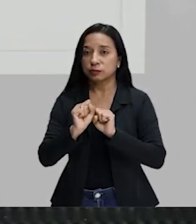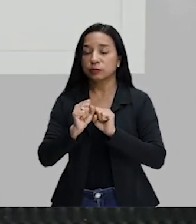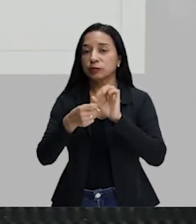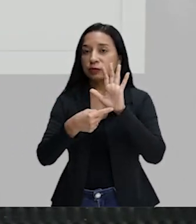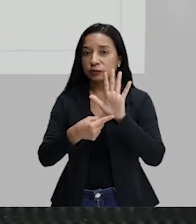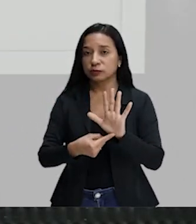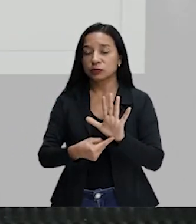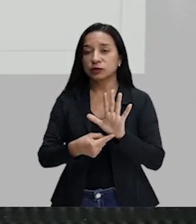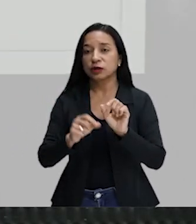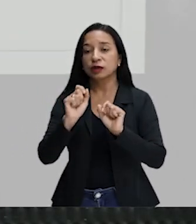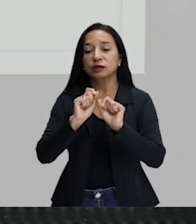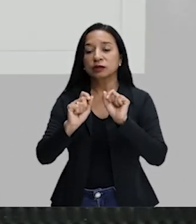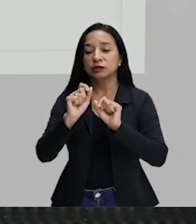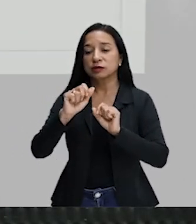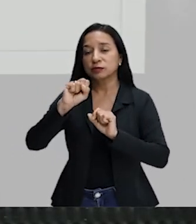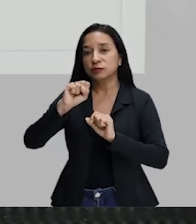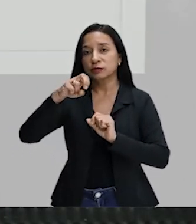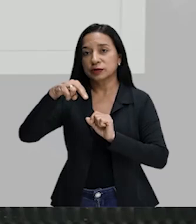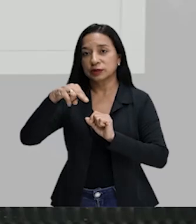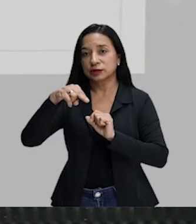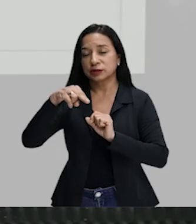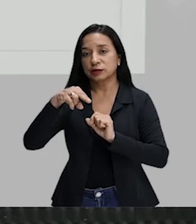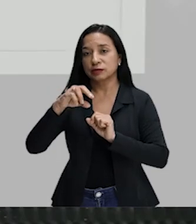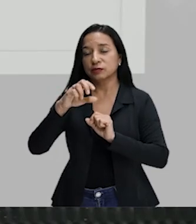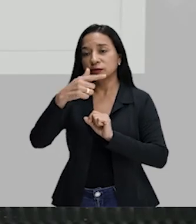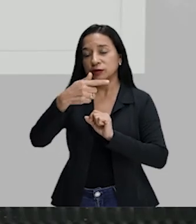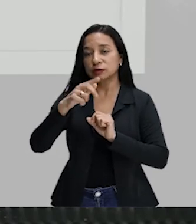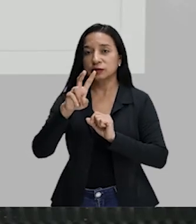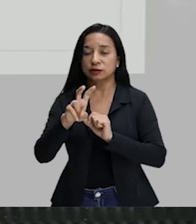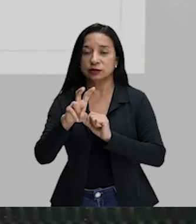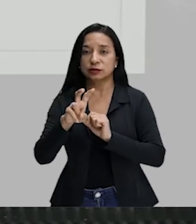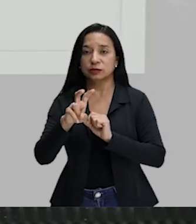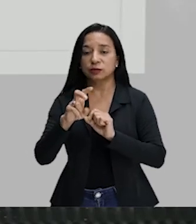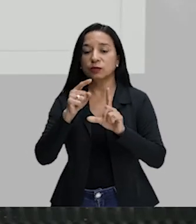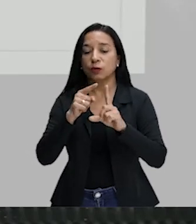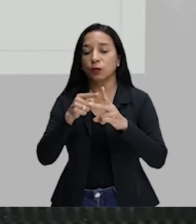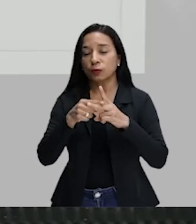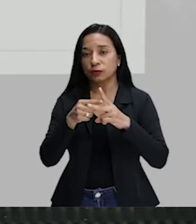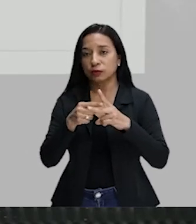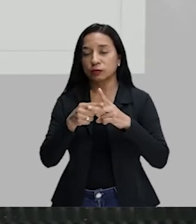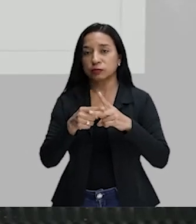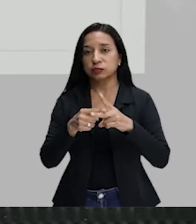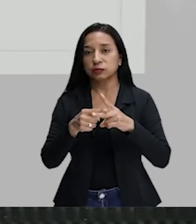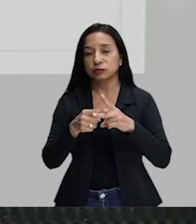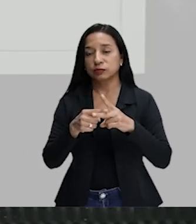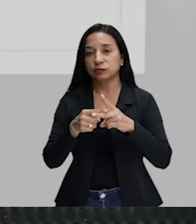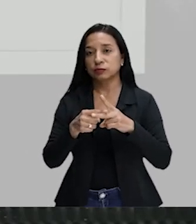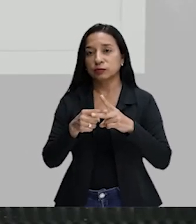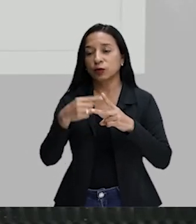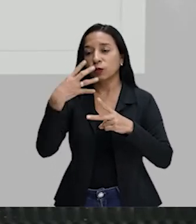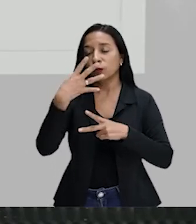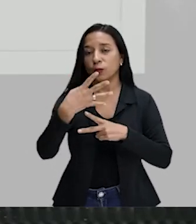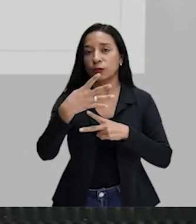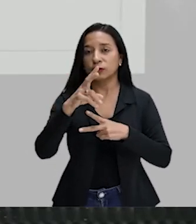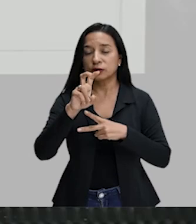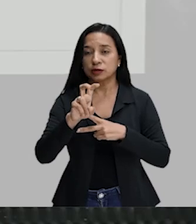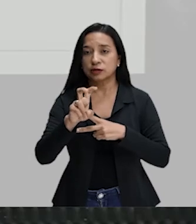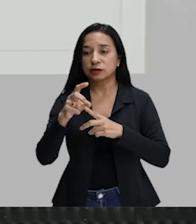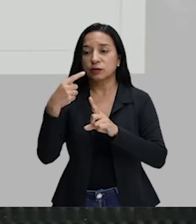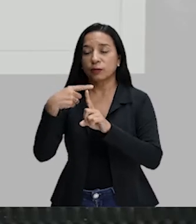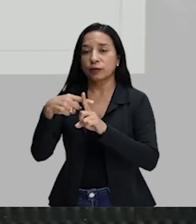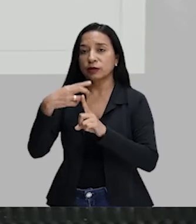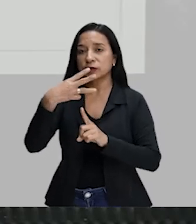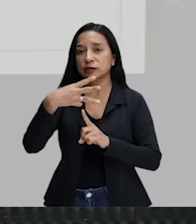de 75 graus vai ser 45 graus